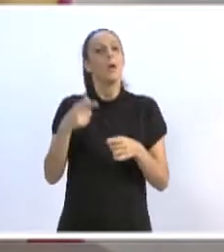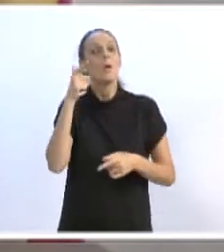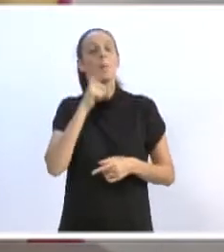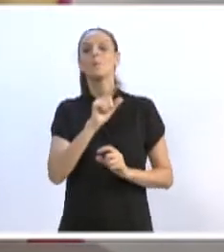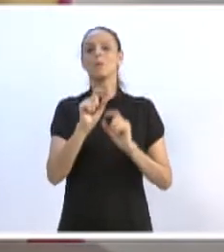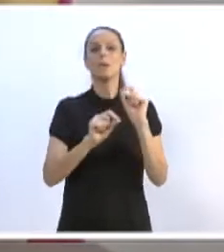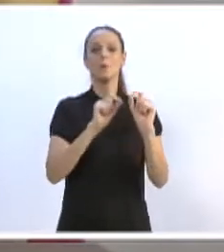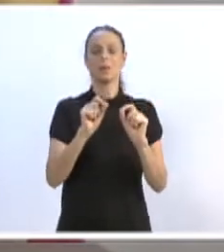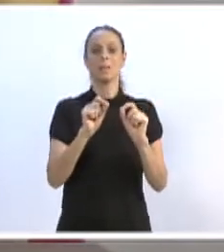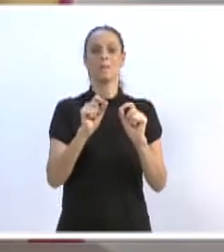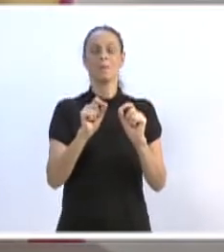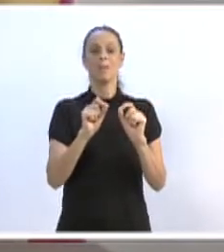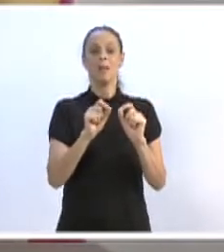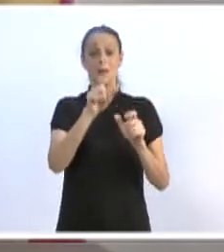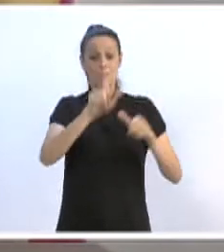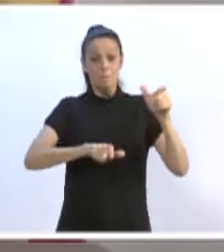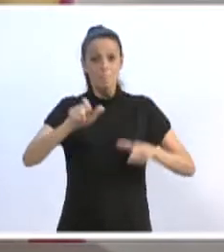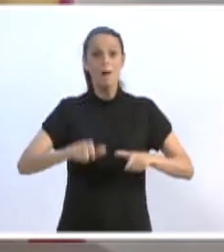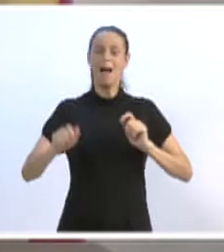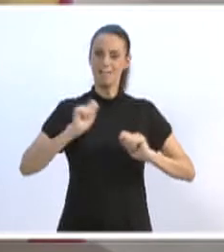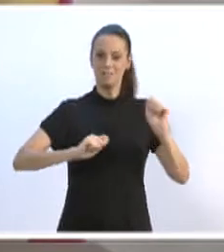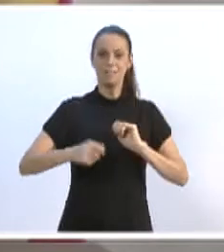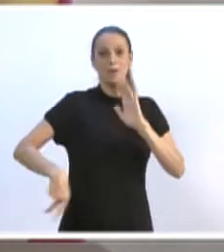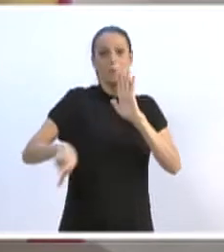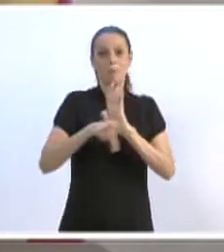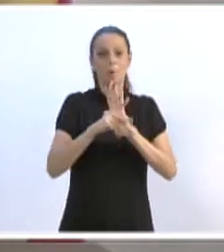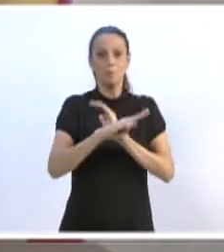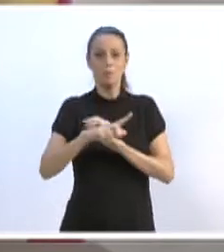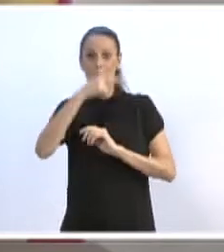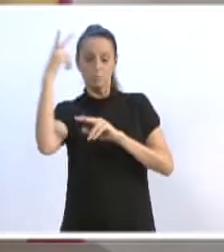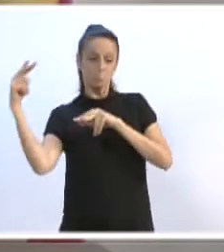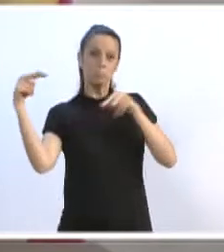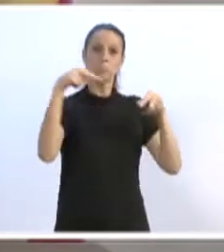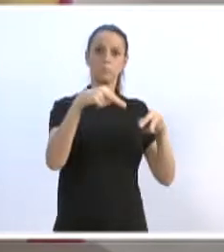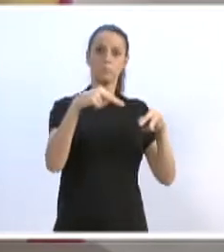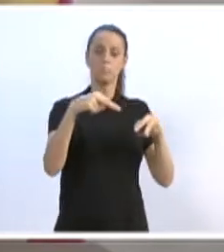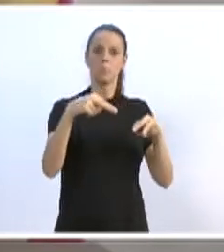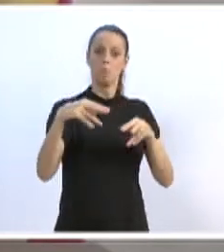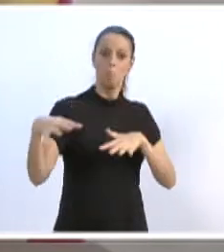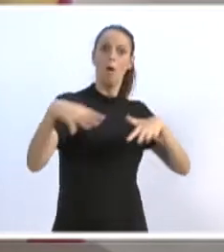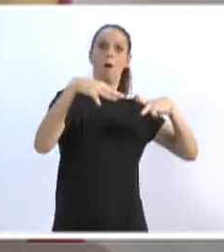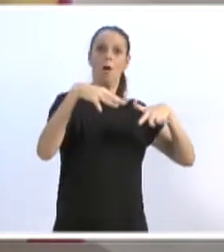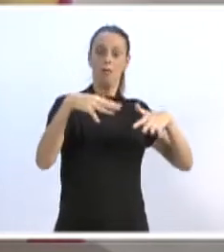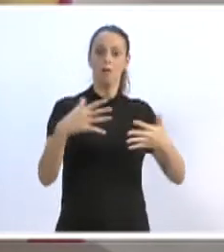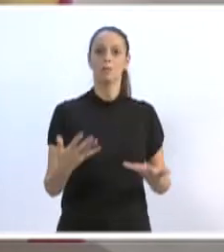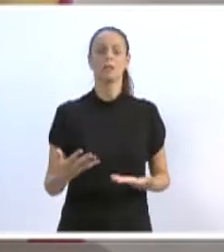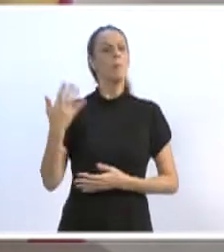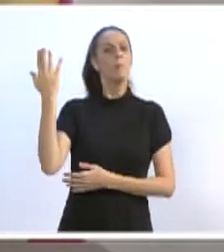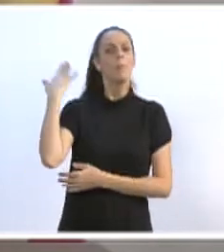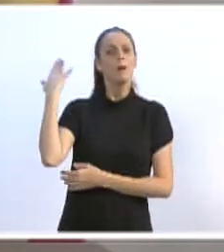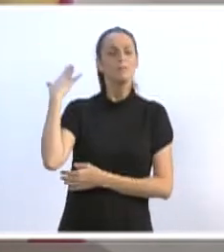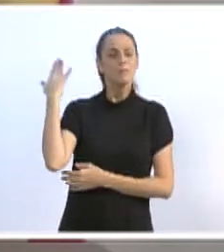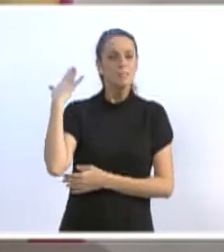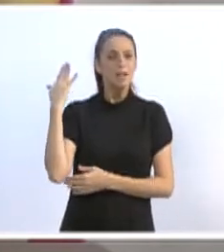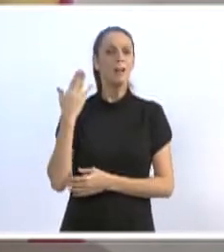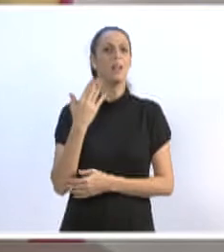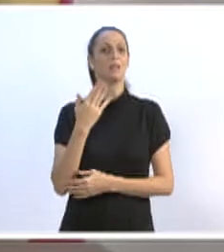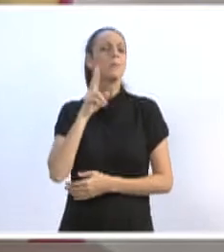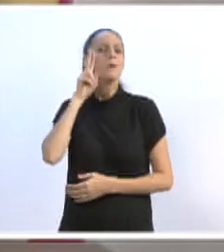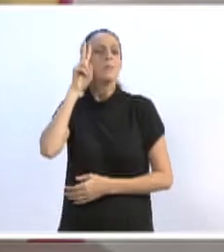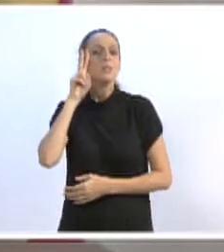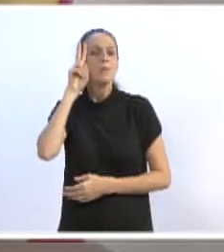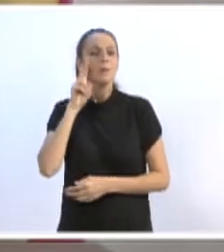a abertura do livro, essa edição bilíngue. Então foi um momento muito importante da minha passagem pela Fundação Cultural,